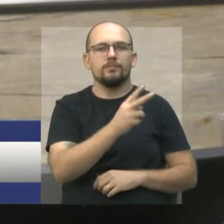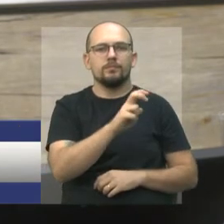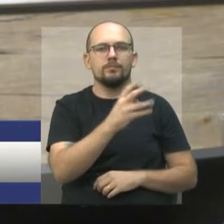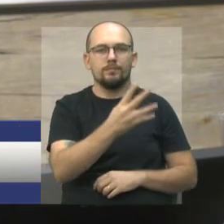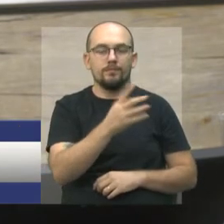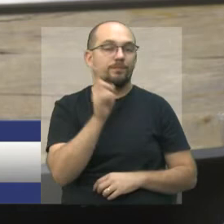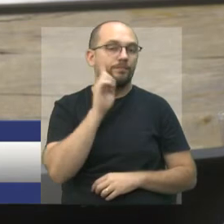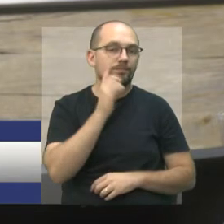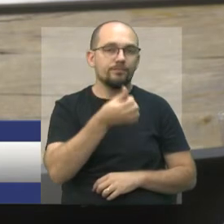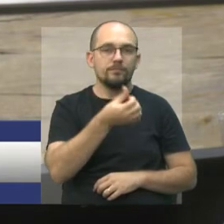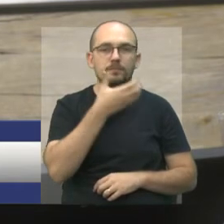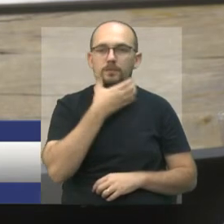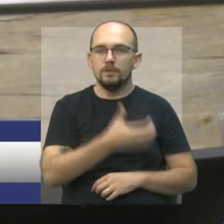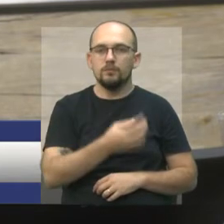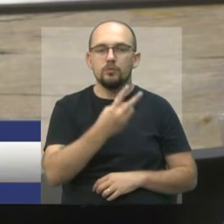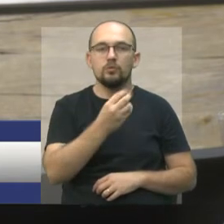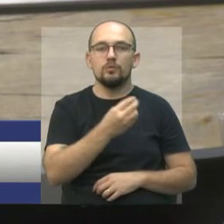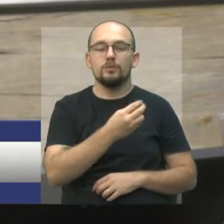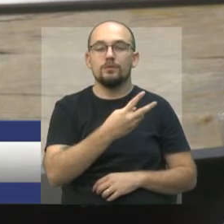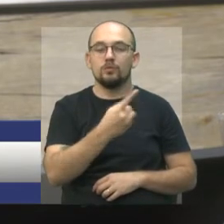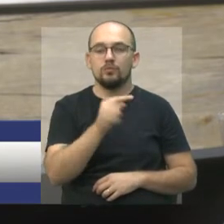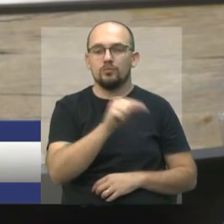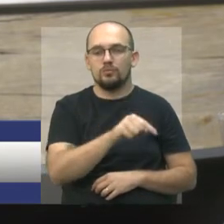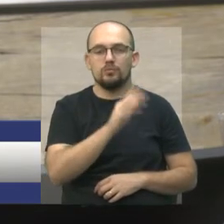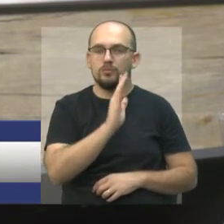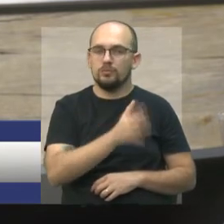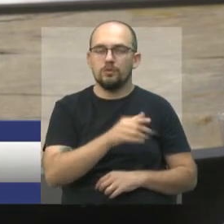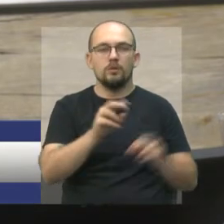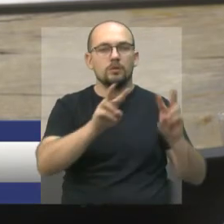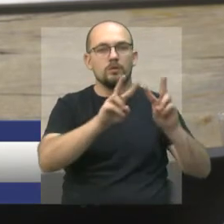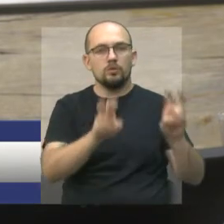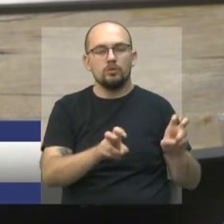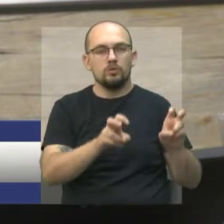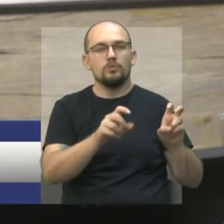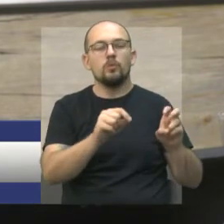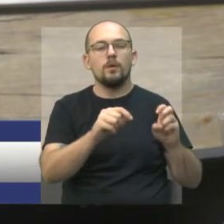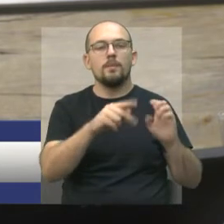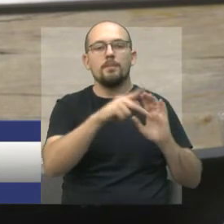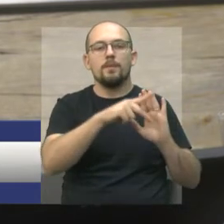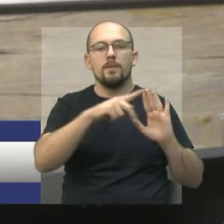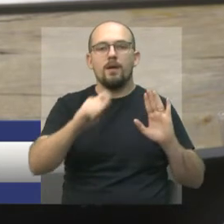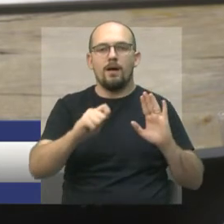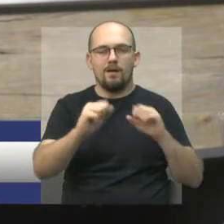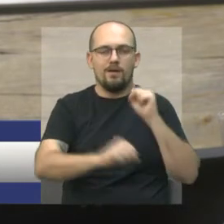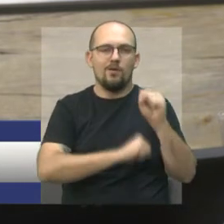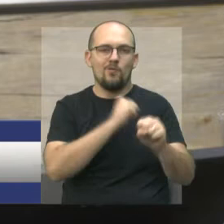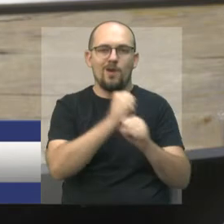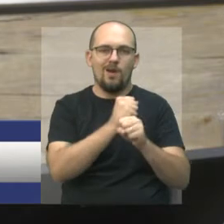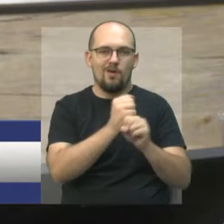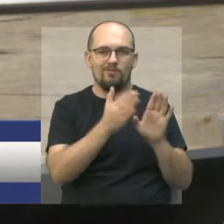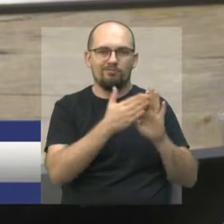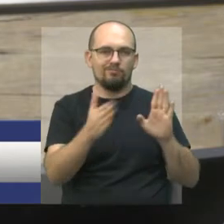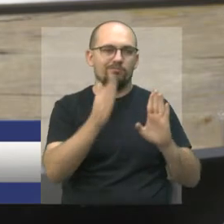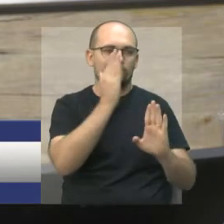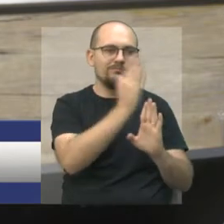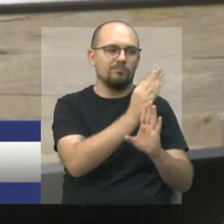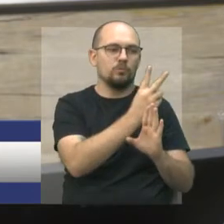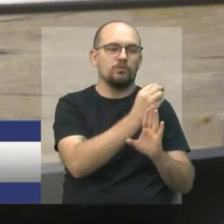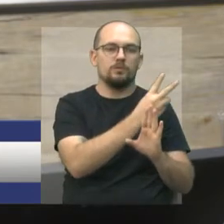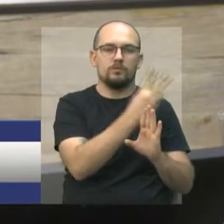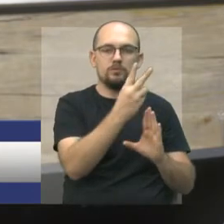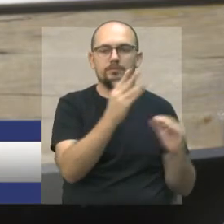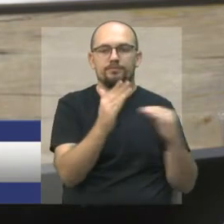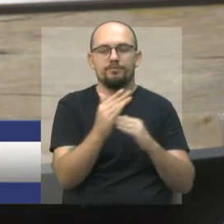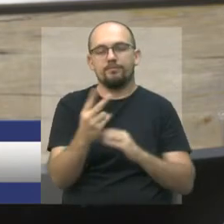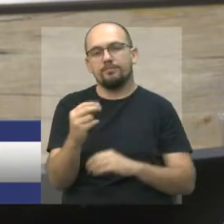5.354, de 6 de dezembro de 2021, que estabelece o Plano Plurianual do município para o período de 2022